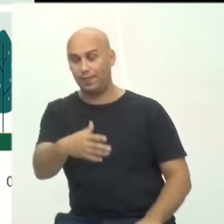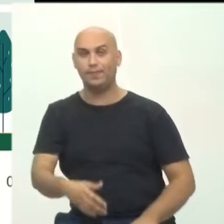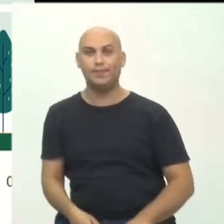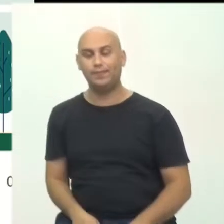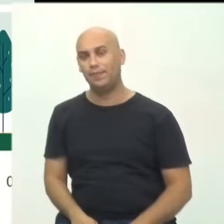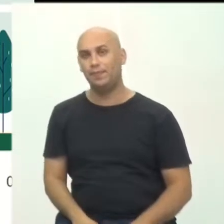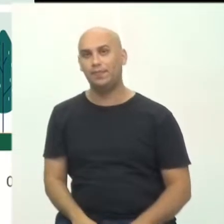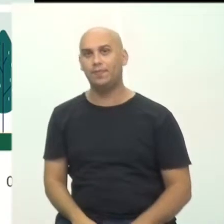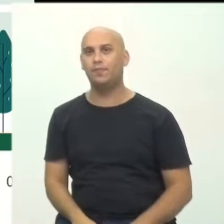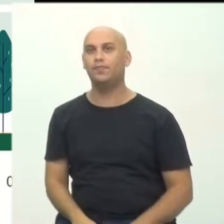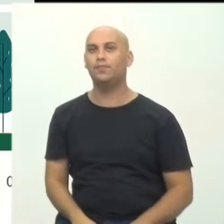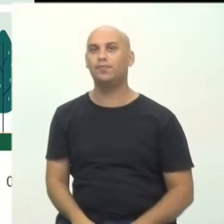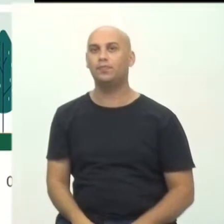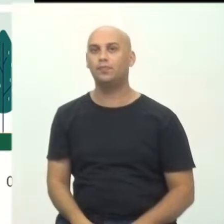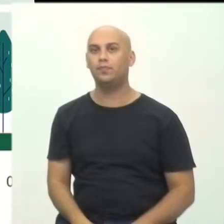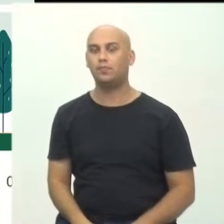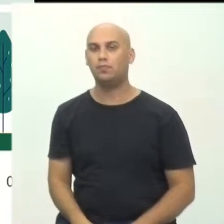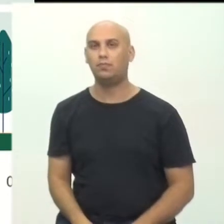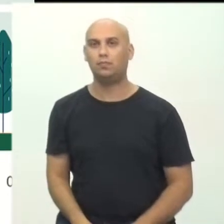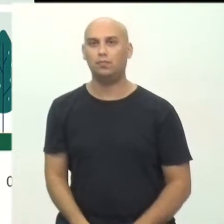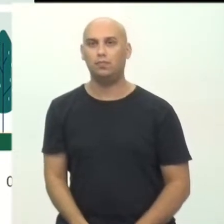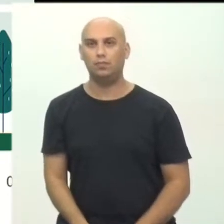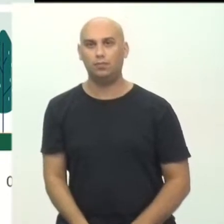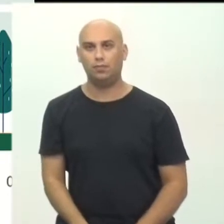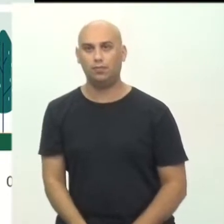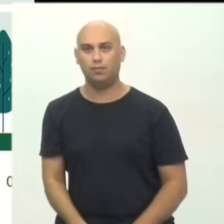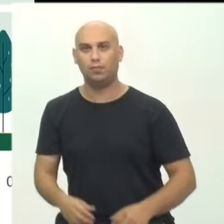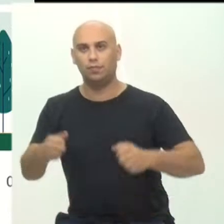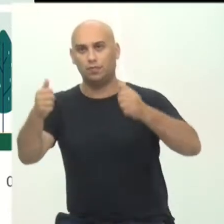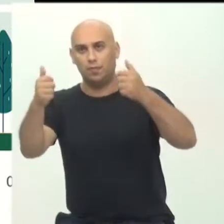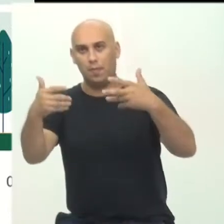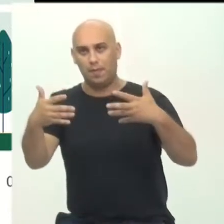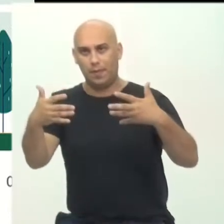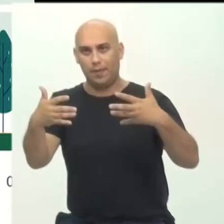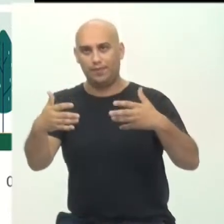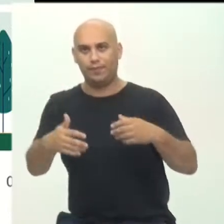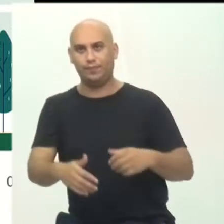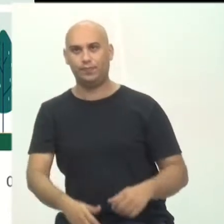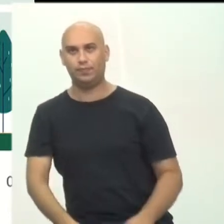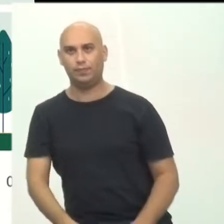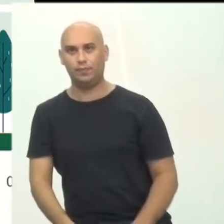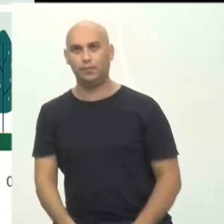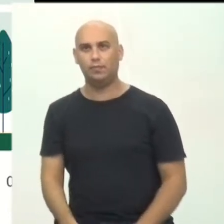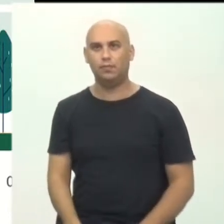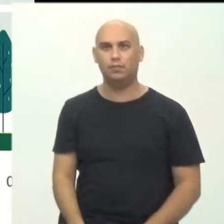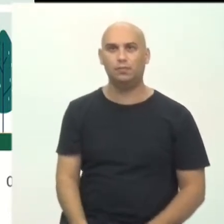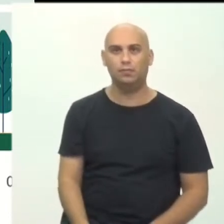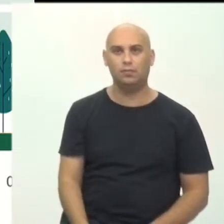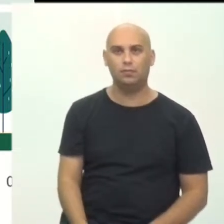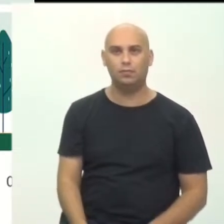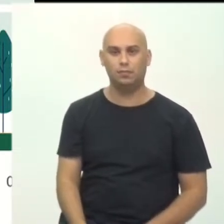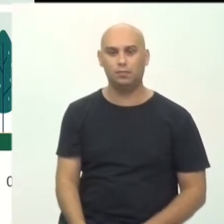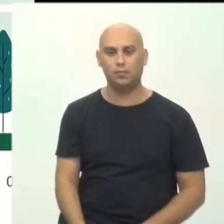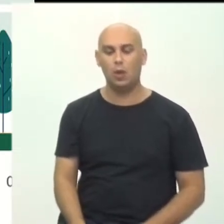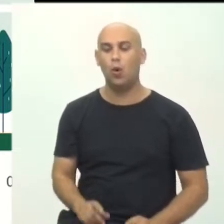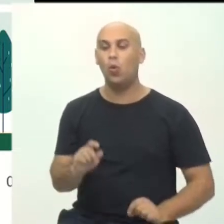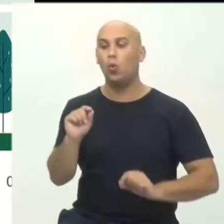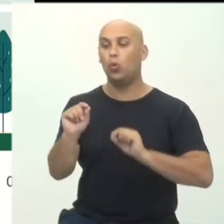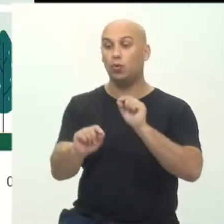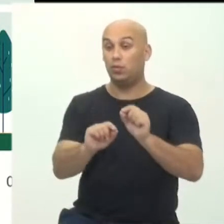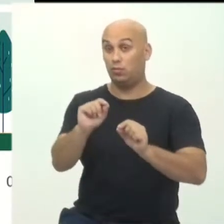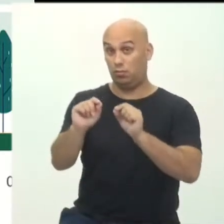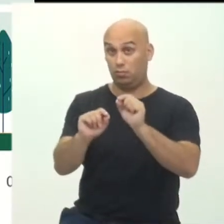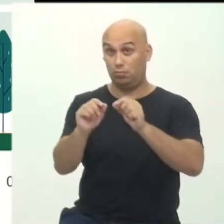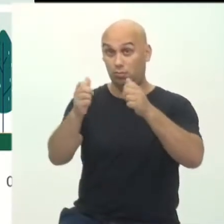Então, vou contar um pouquinho antes de partir para esse slide, o que nós fizemos, né?